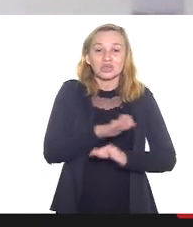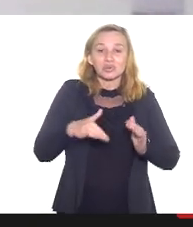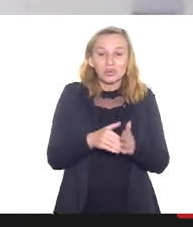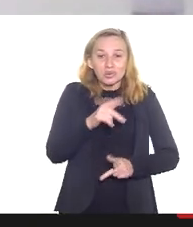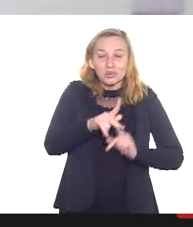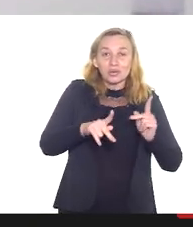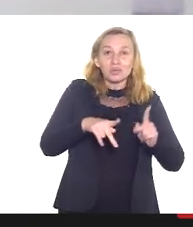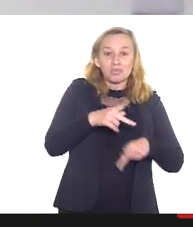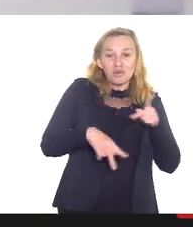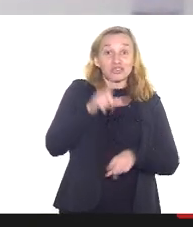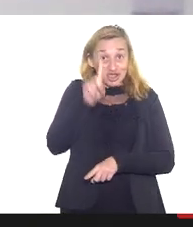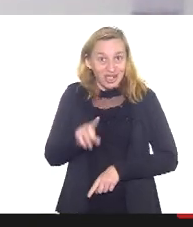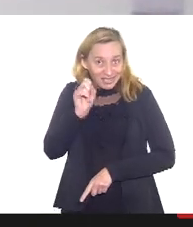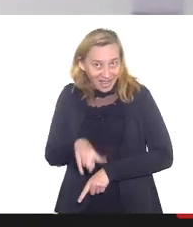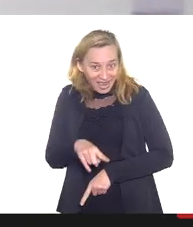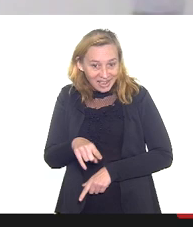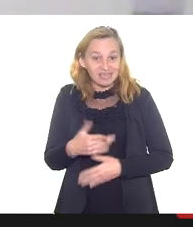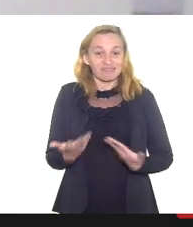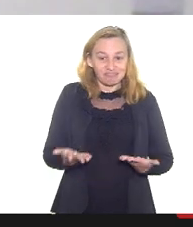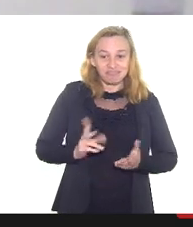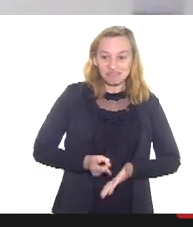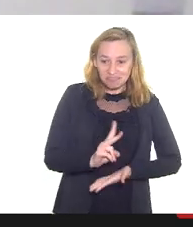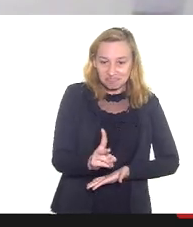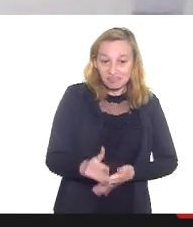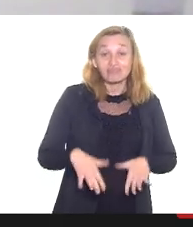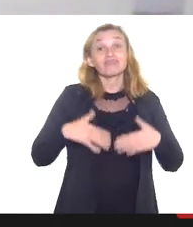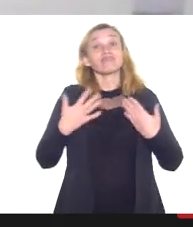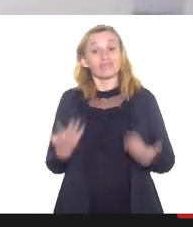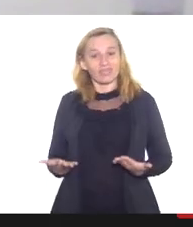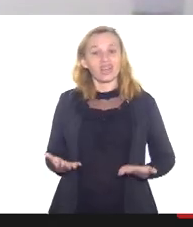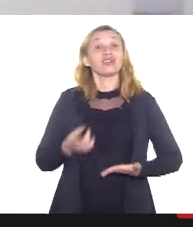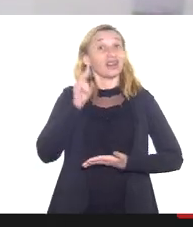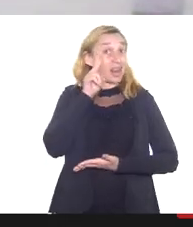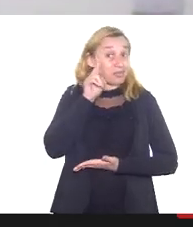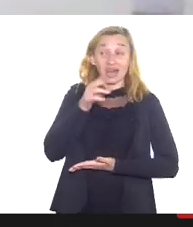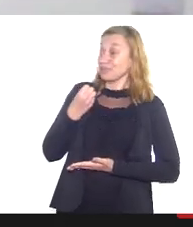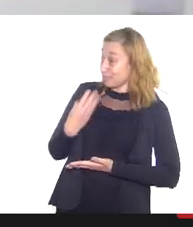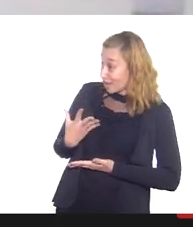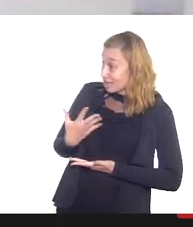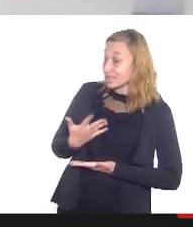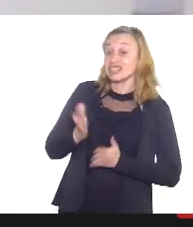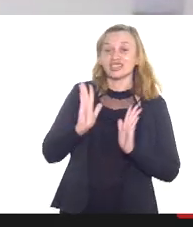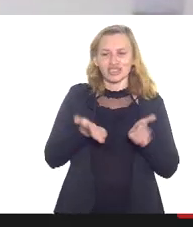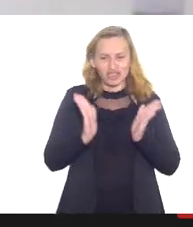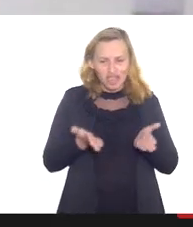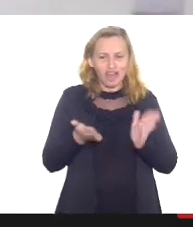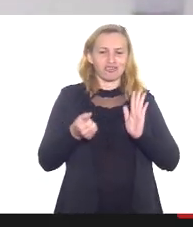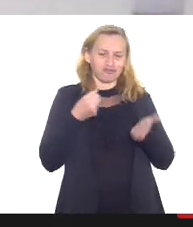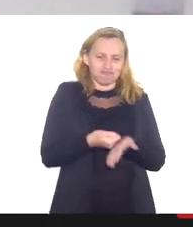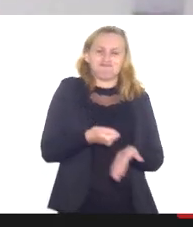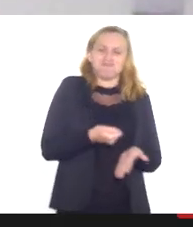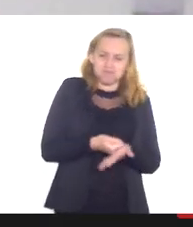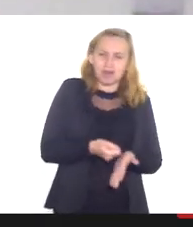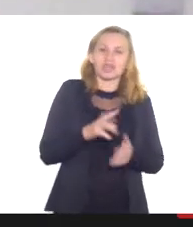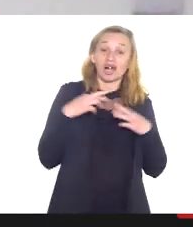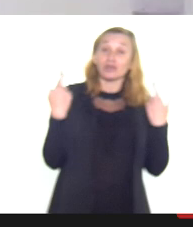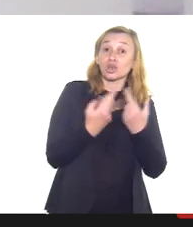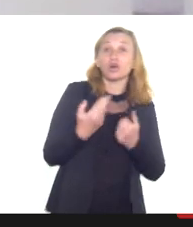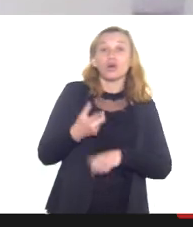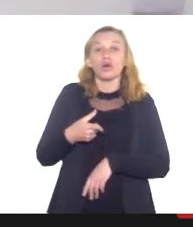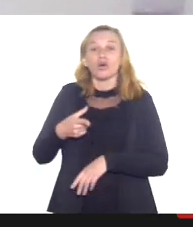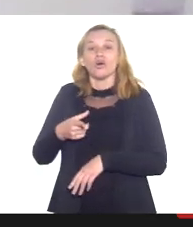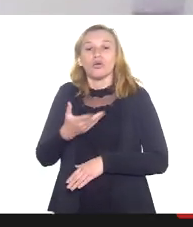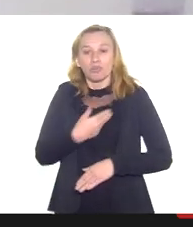né? De forma permanente. Então, muito bem lembrado, a gente já fez essa cobrança, né, na audiência pública